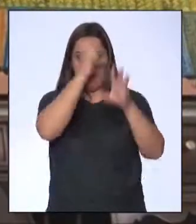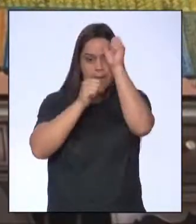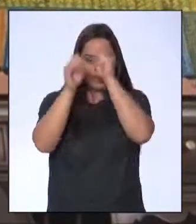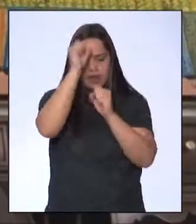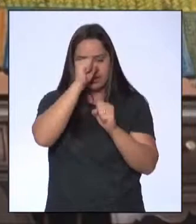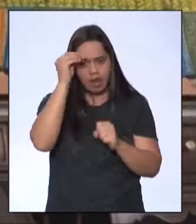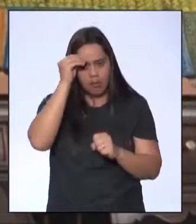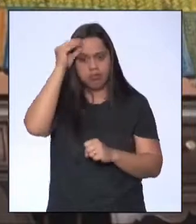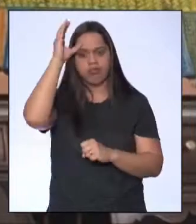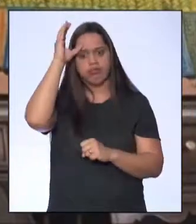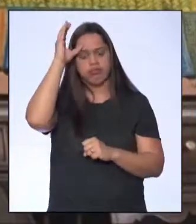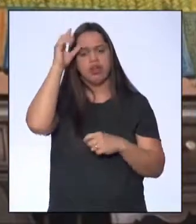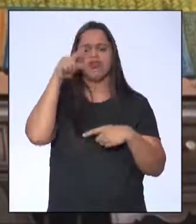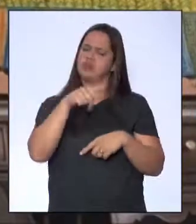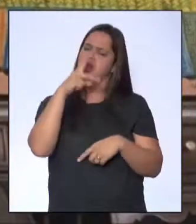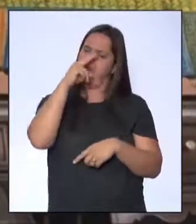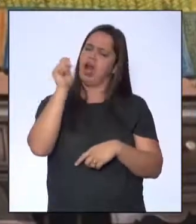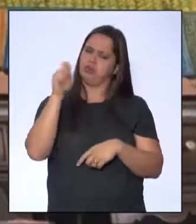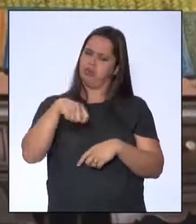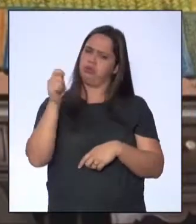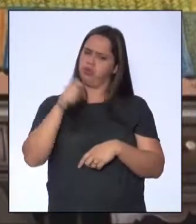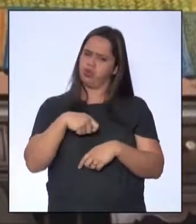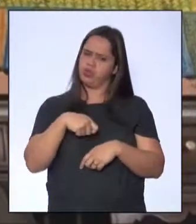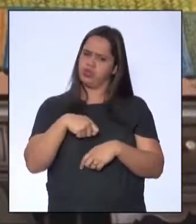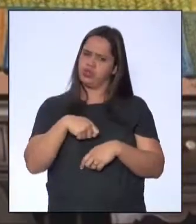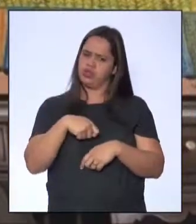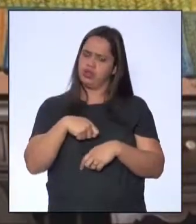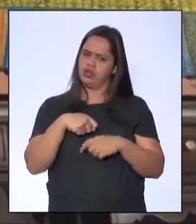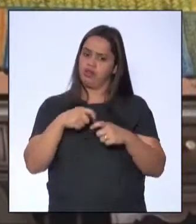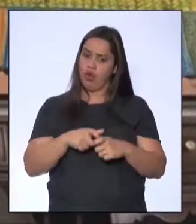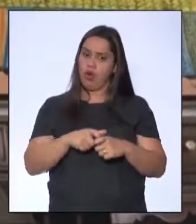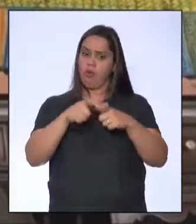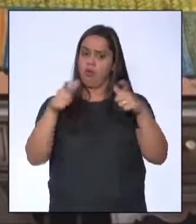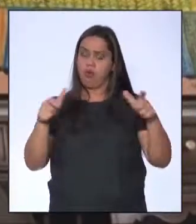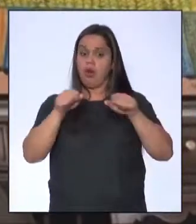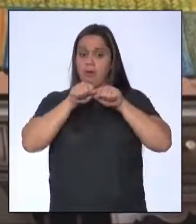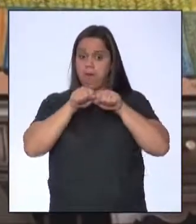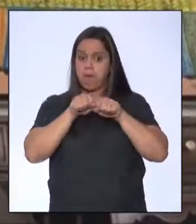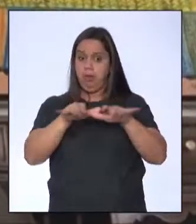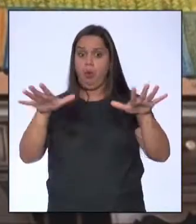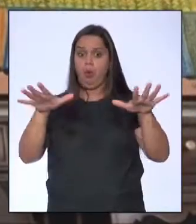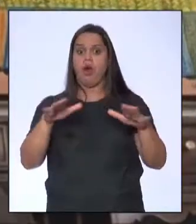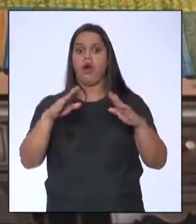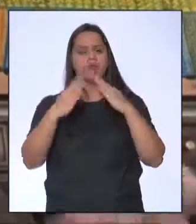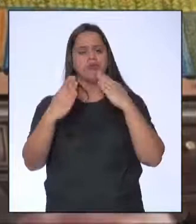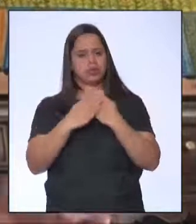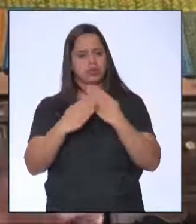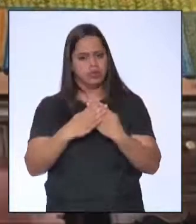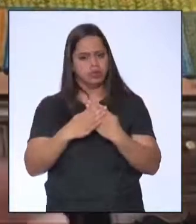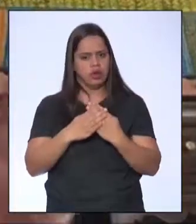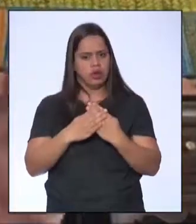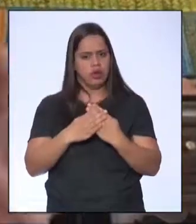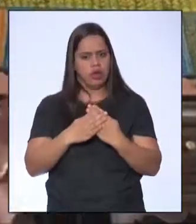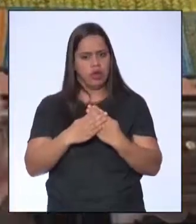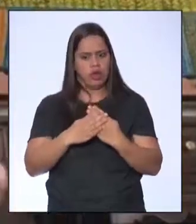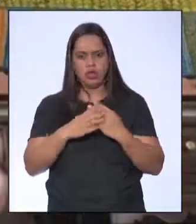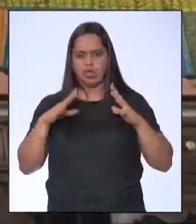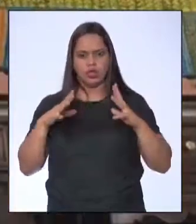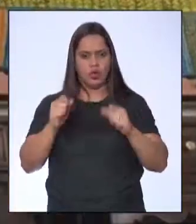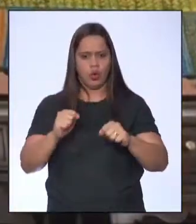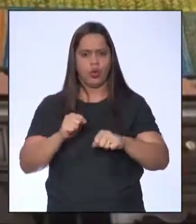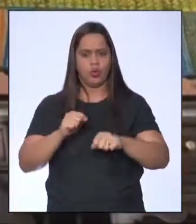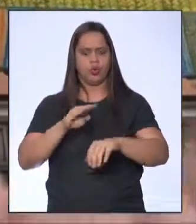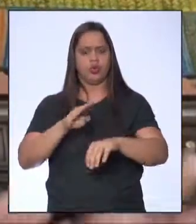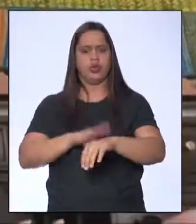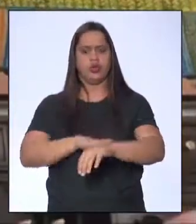aprendizagem, você acha possível expandir as escolas para serem de tempo integral